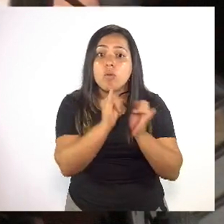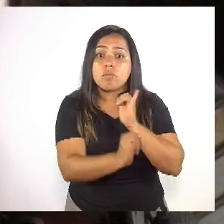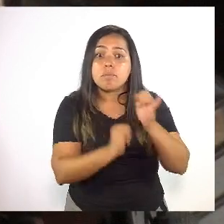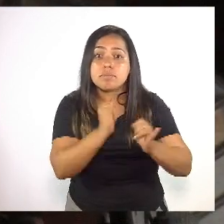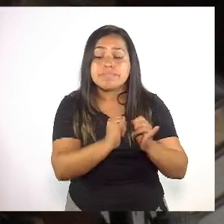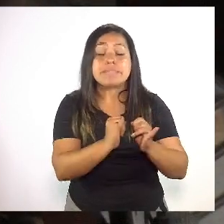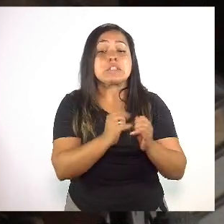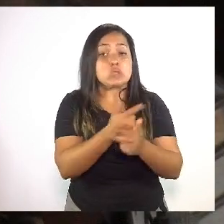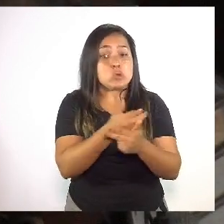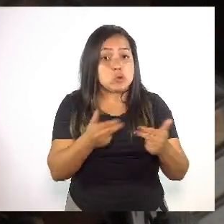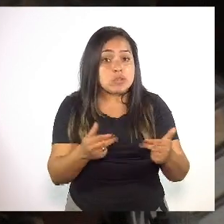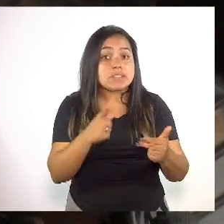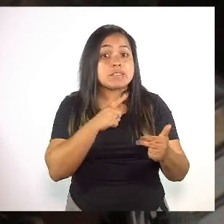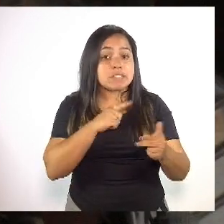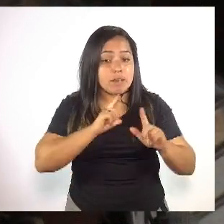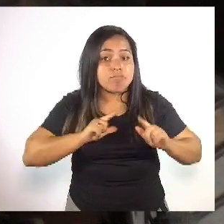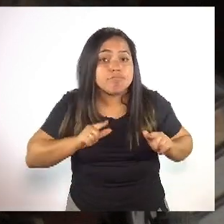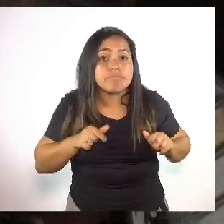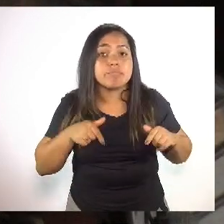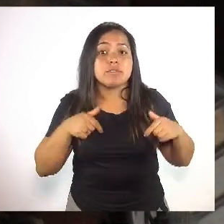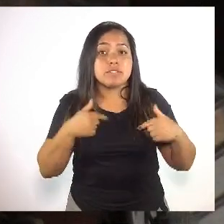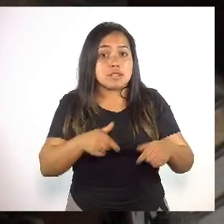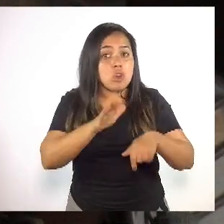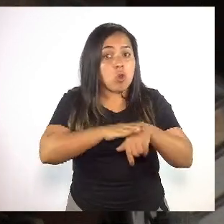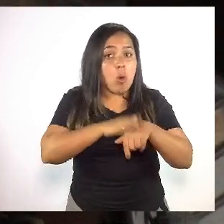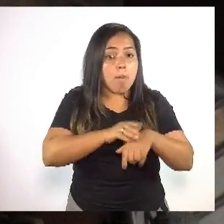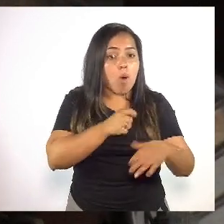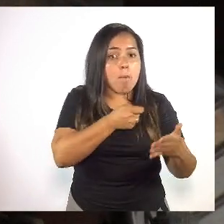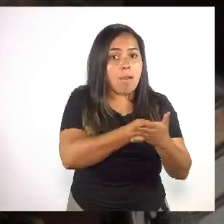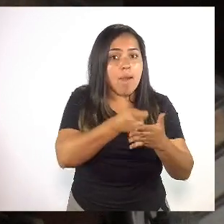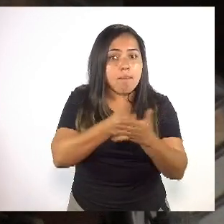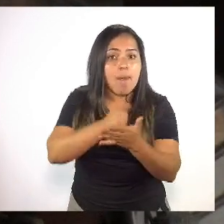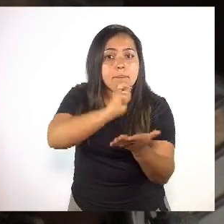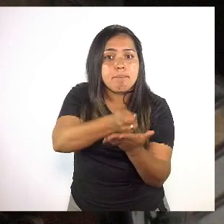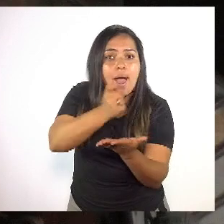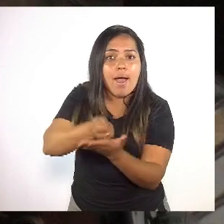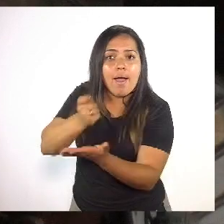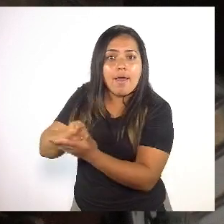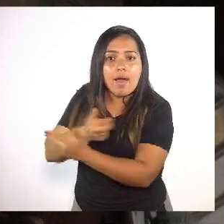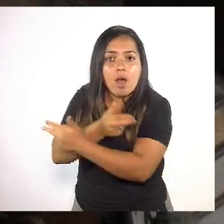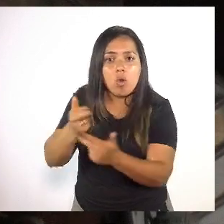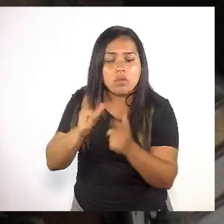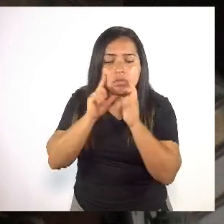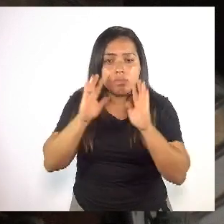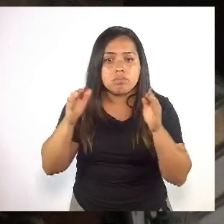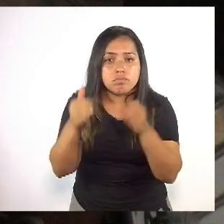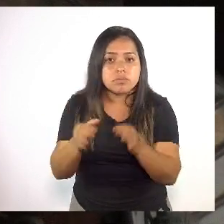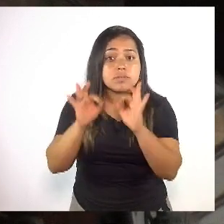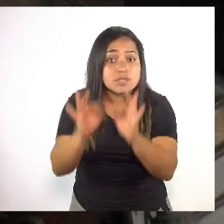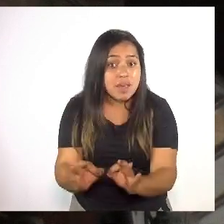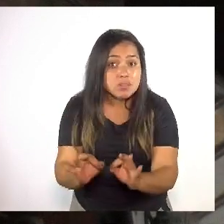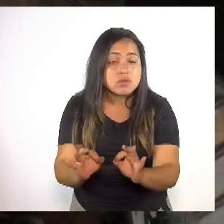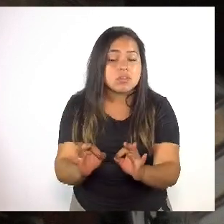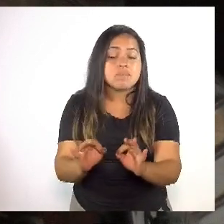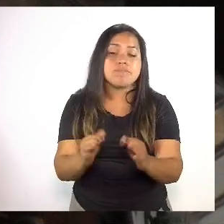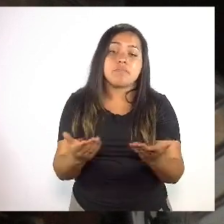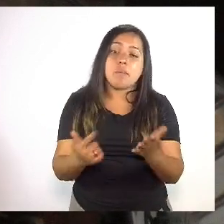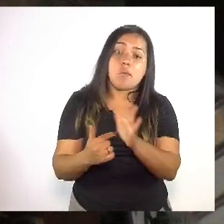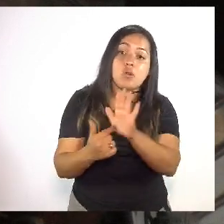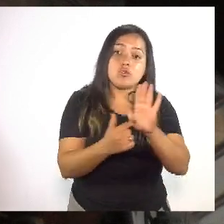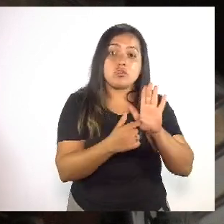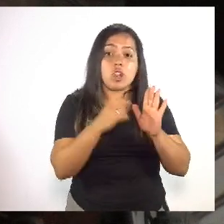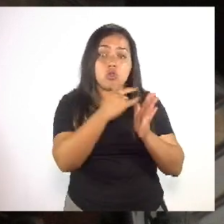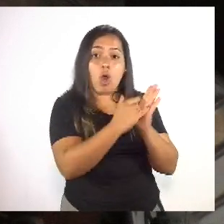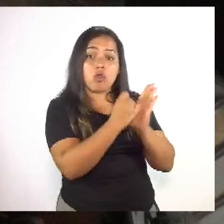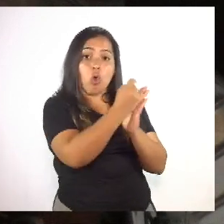legalidade e zelo na aplicação dos recursos que lhe foram destinados, retratando a documentação apresentada,